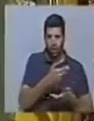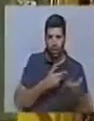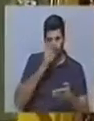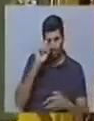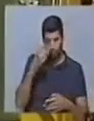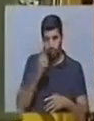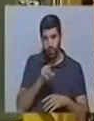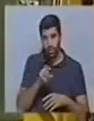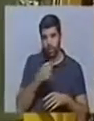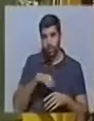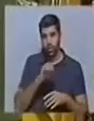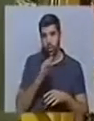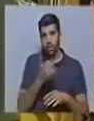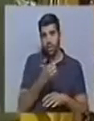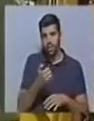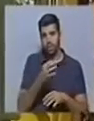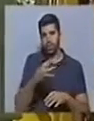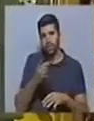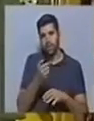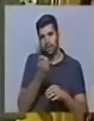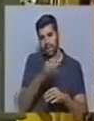Já o fizemos a mais de 25 mil crianças